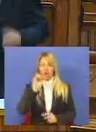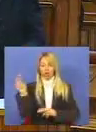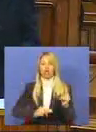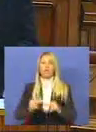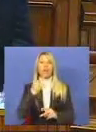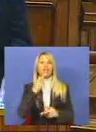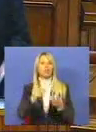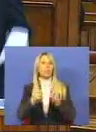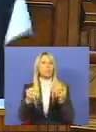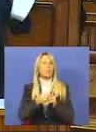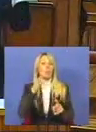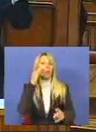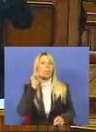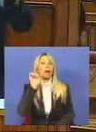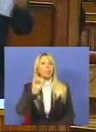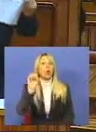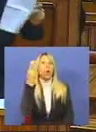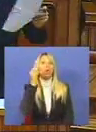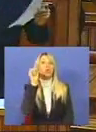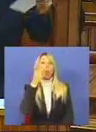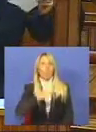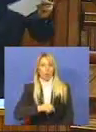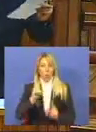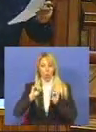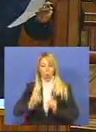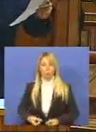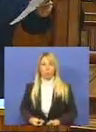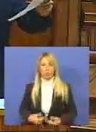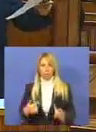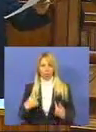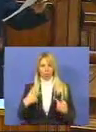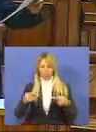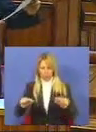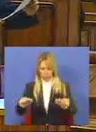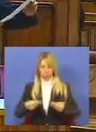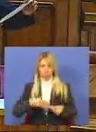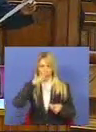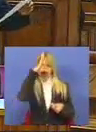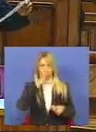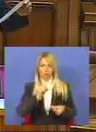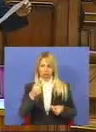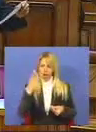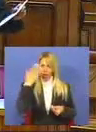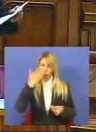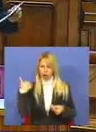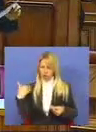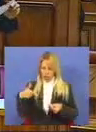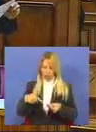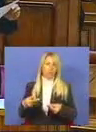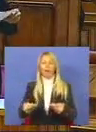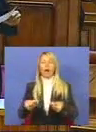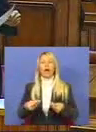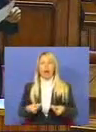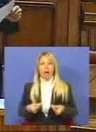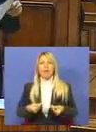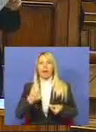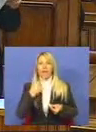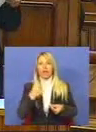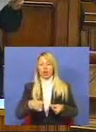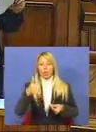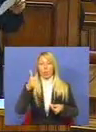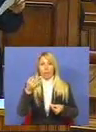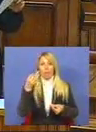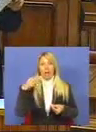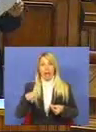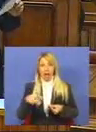outubro. E eu tenho um comunicado há 2 dias do Ministério a dizer o seguinte: o BPN encontra-se há